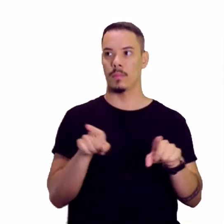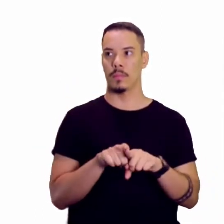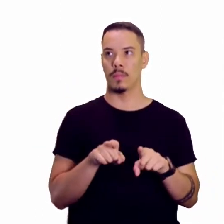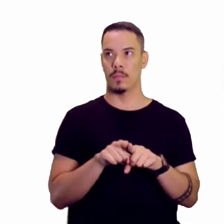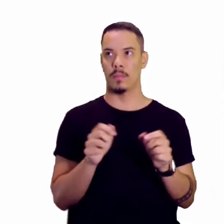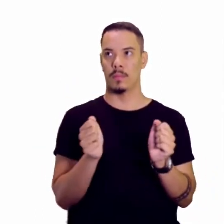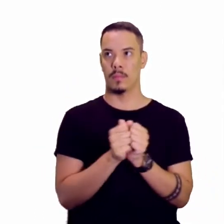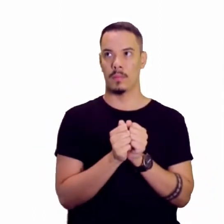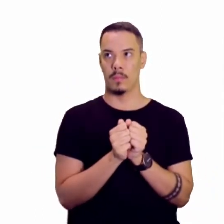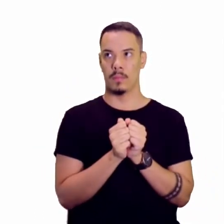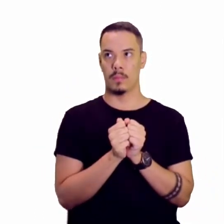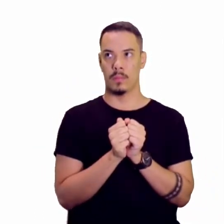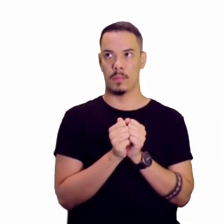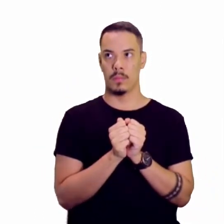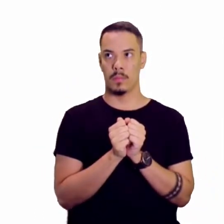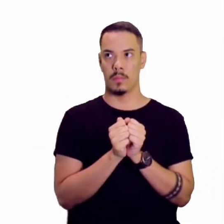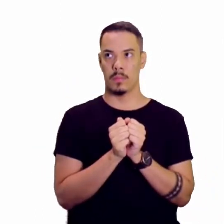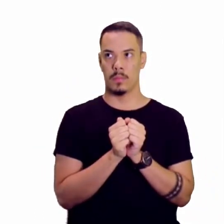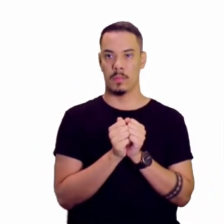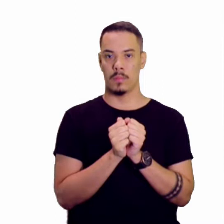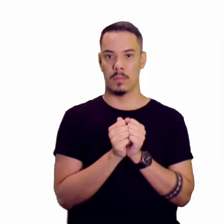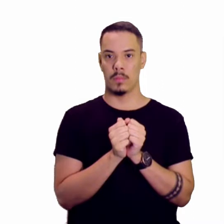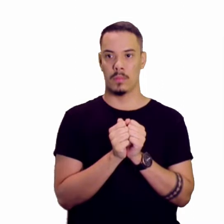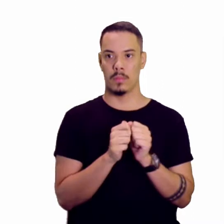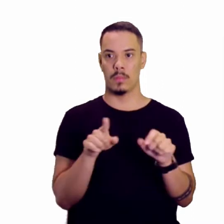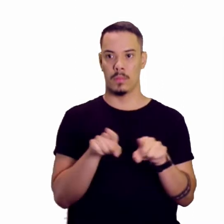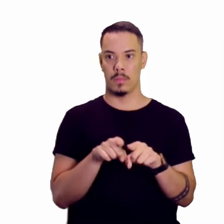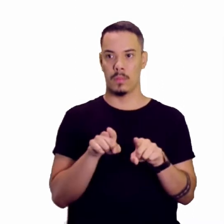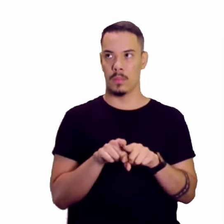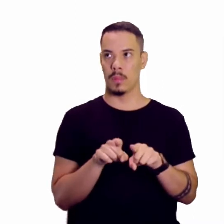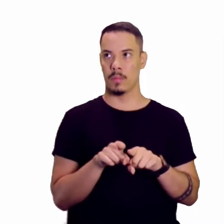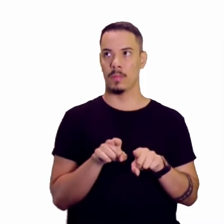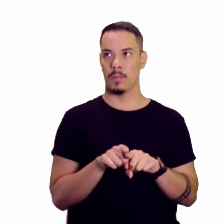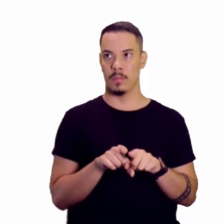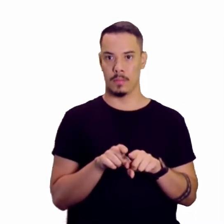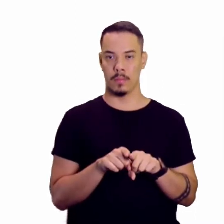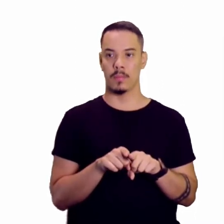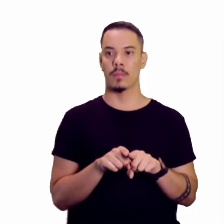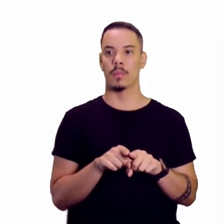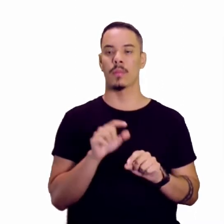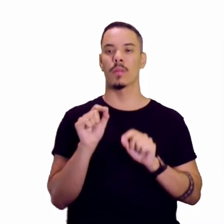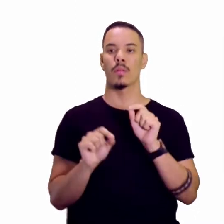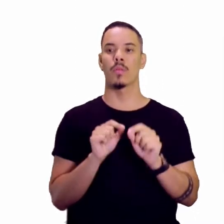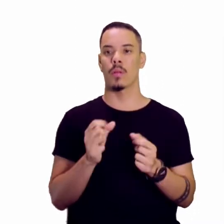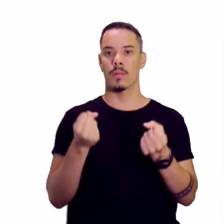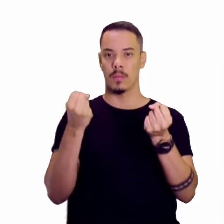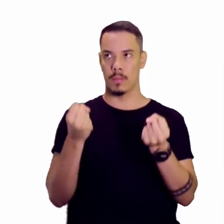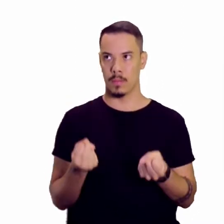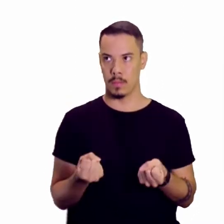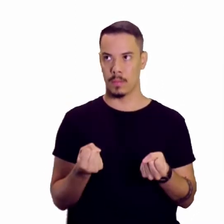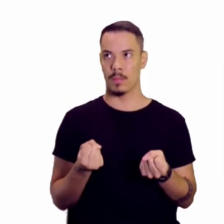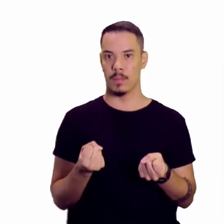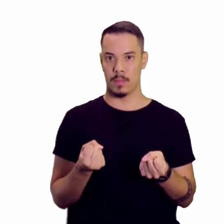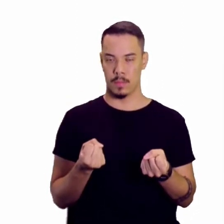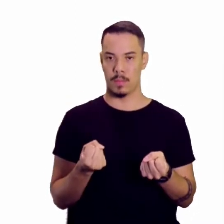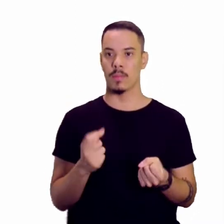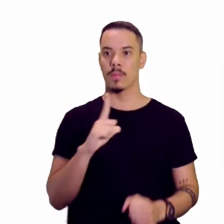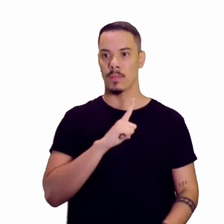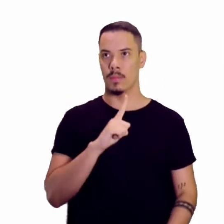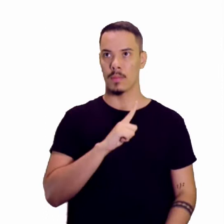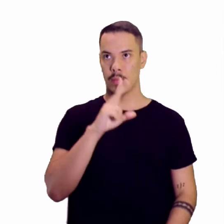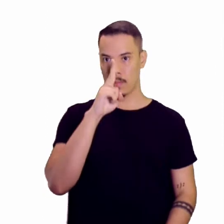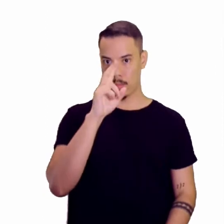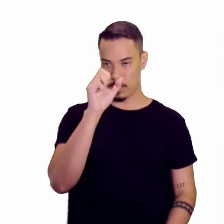ó. O peso, vertical para baixo. Então, olha bem, o peso, ele é uma